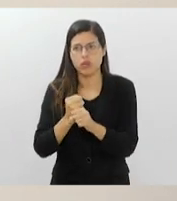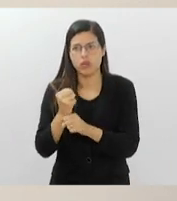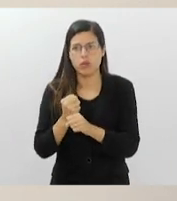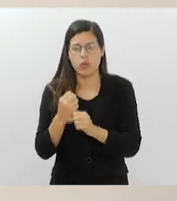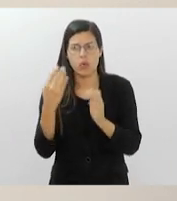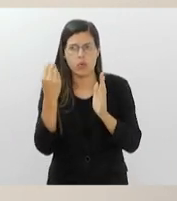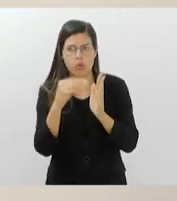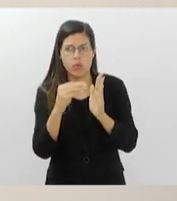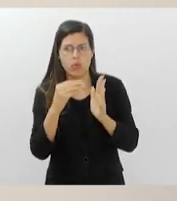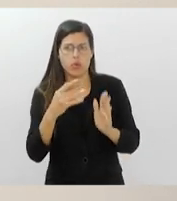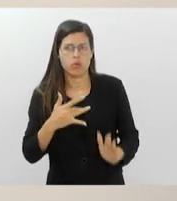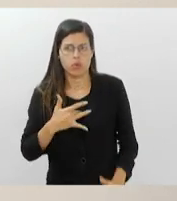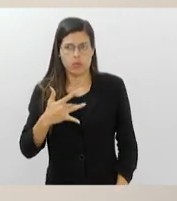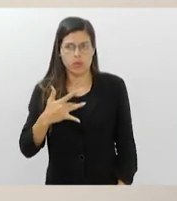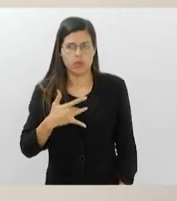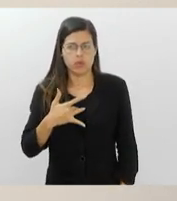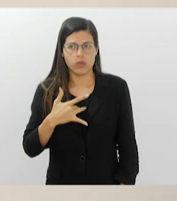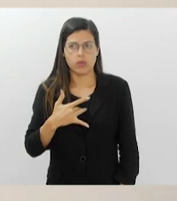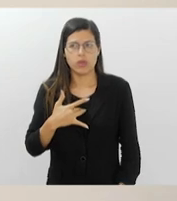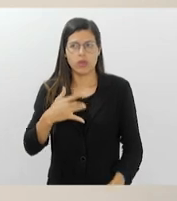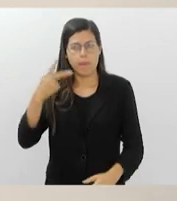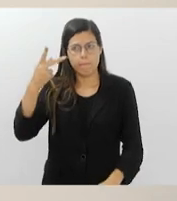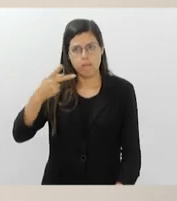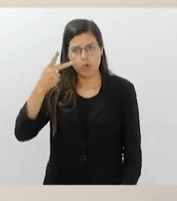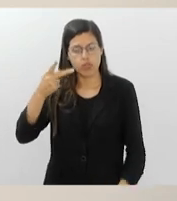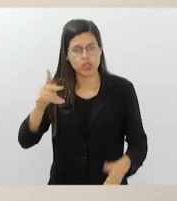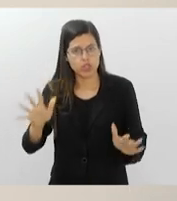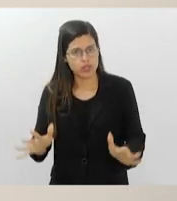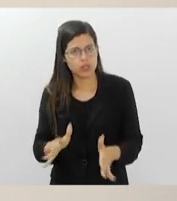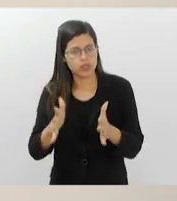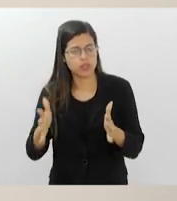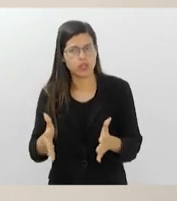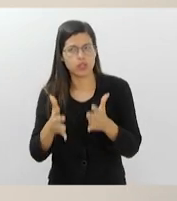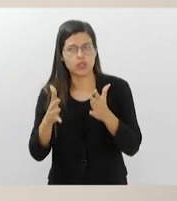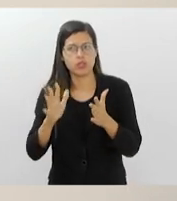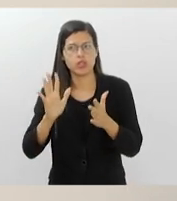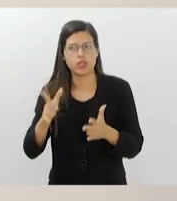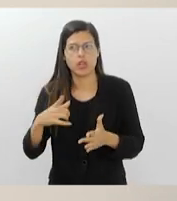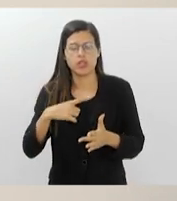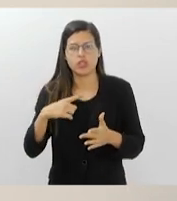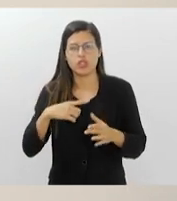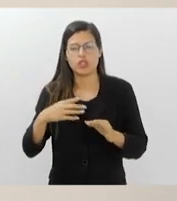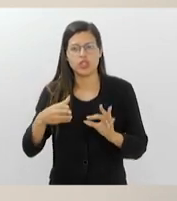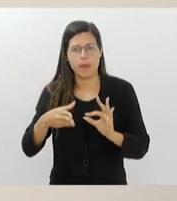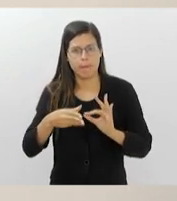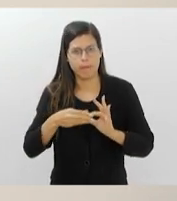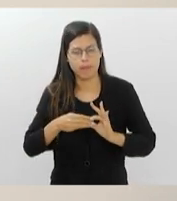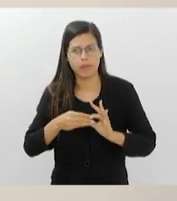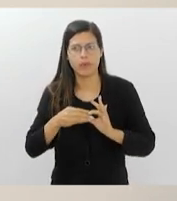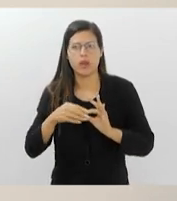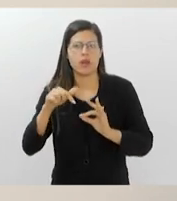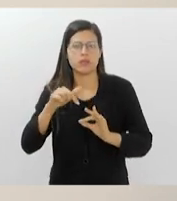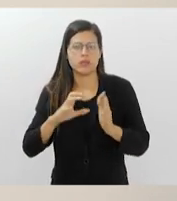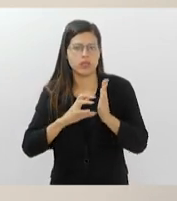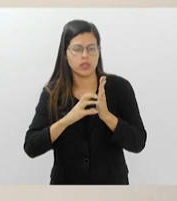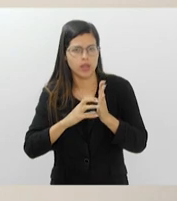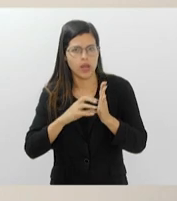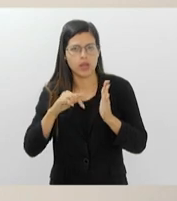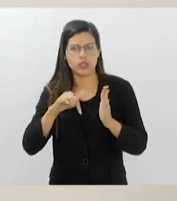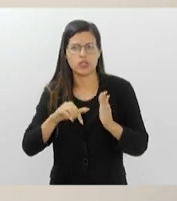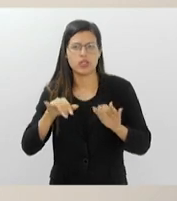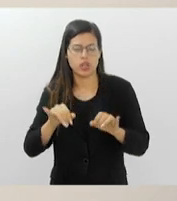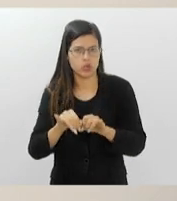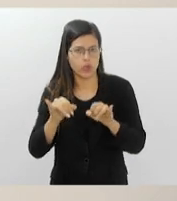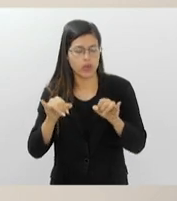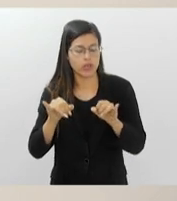tuberculose na política de incentivo e que já existia pro hivit pras hepatites virais e pras STS então a gente